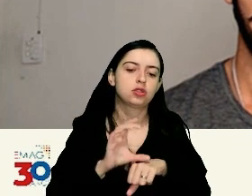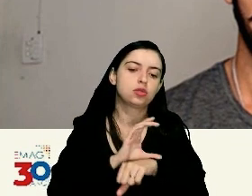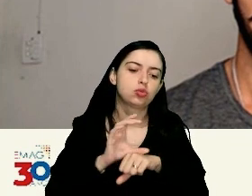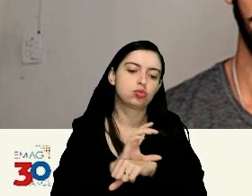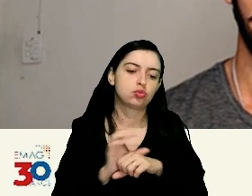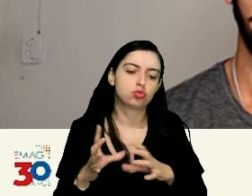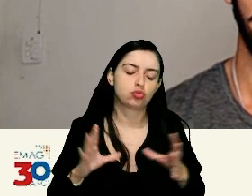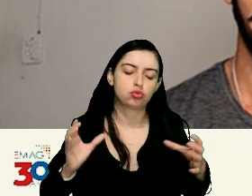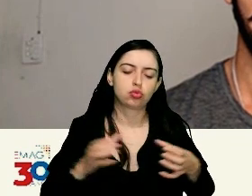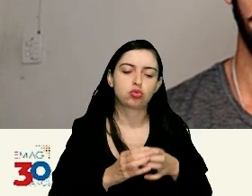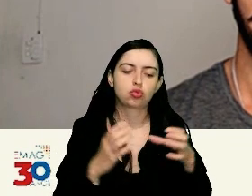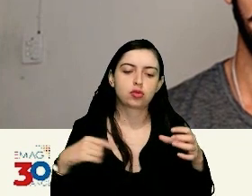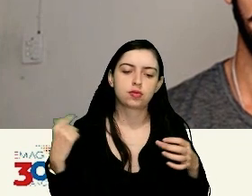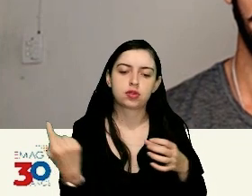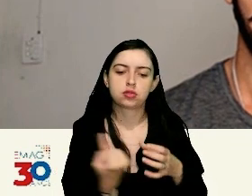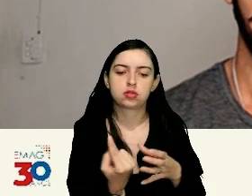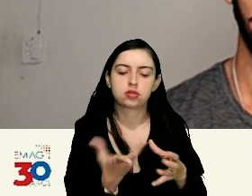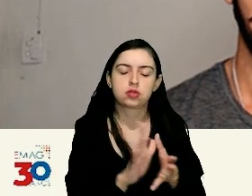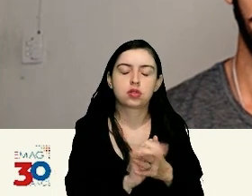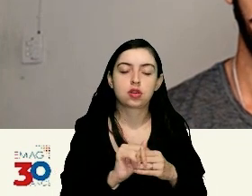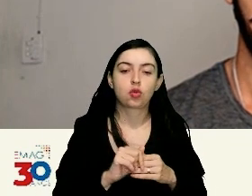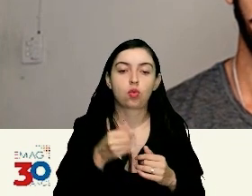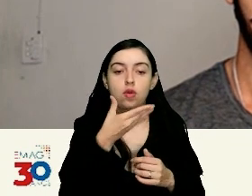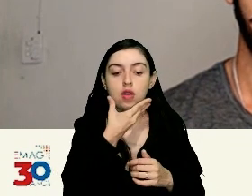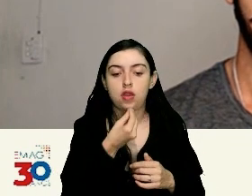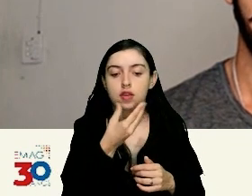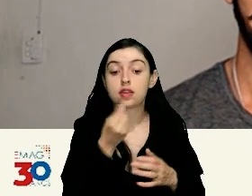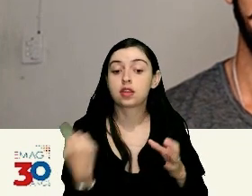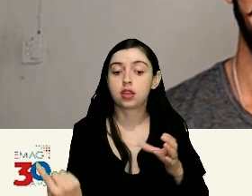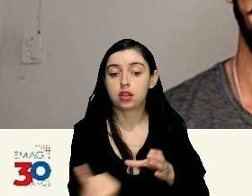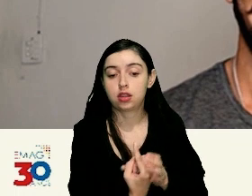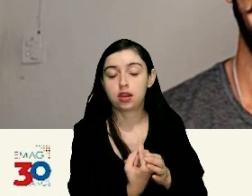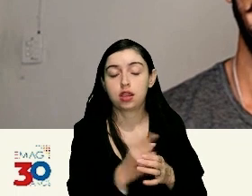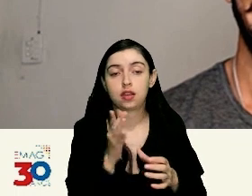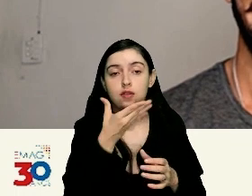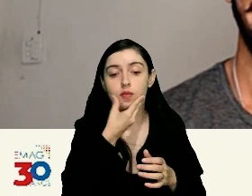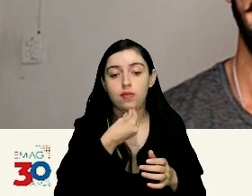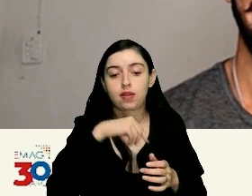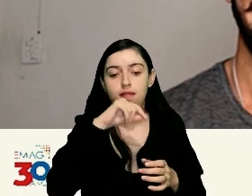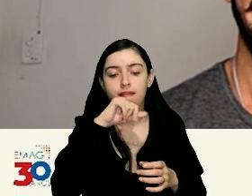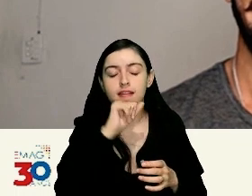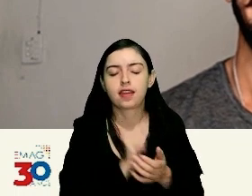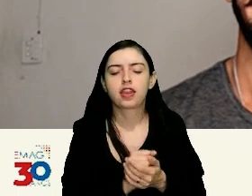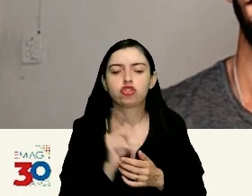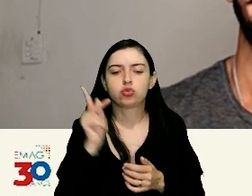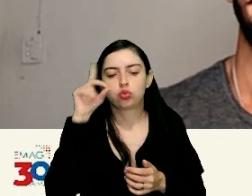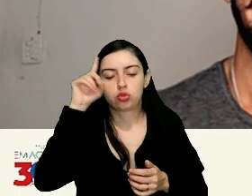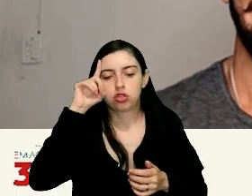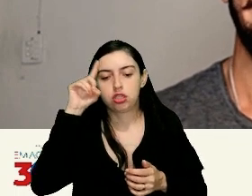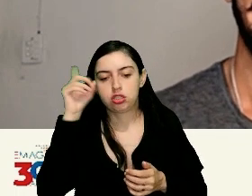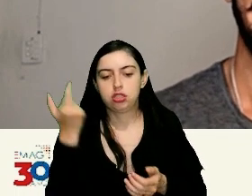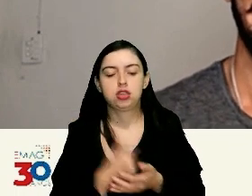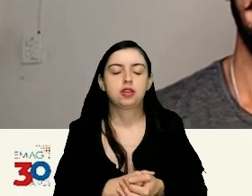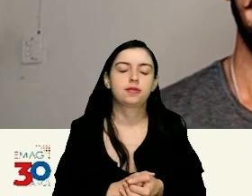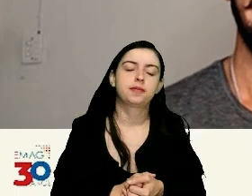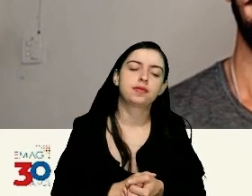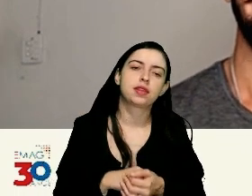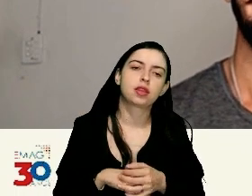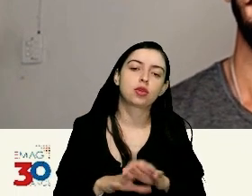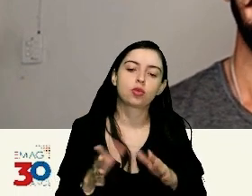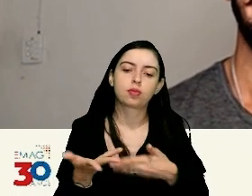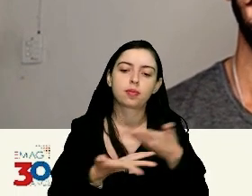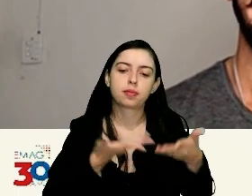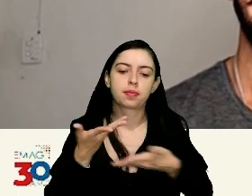homens que desejam imergir no universo da paternidade integral. Produz junto ao Papo de Homem os eventos Homens